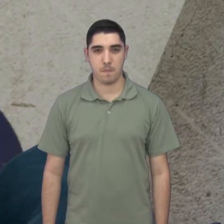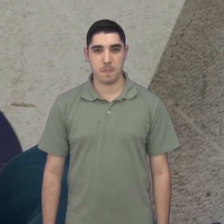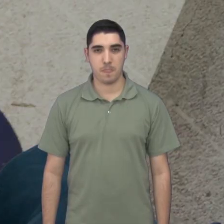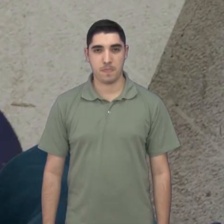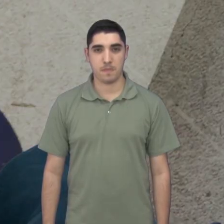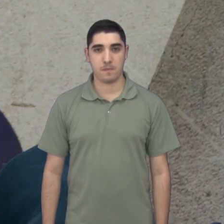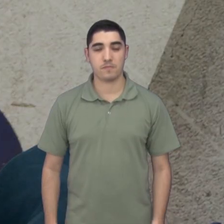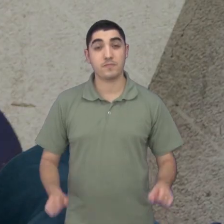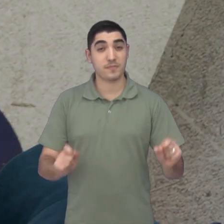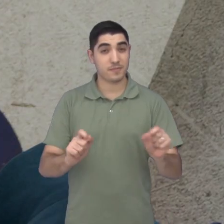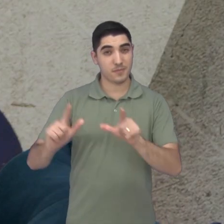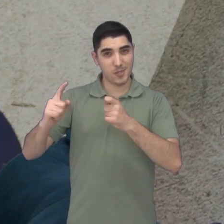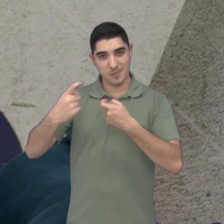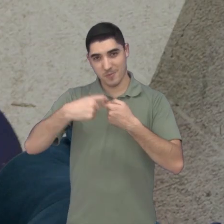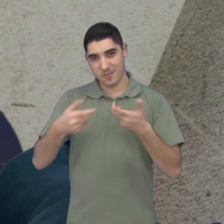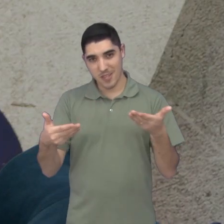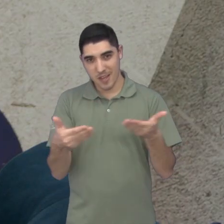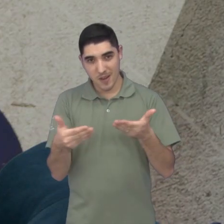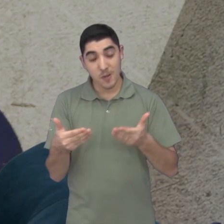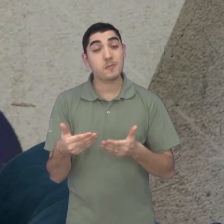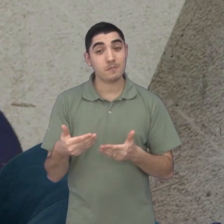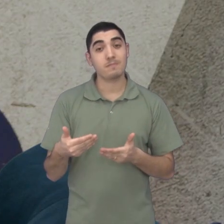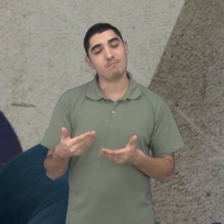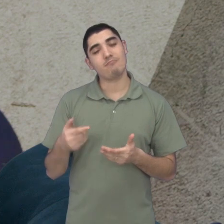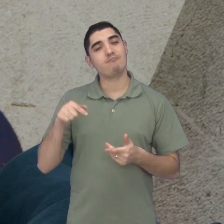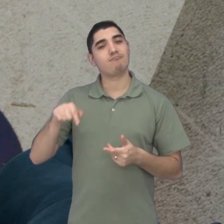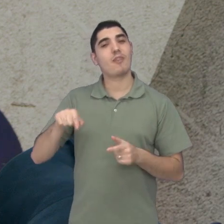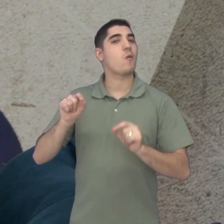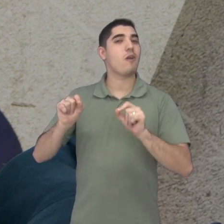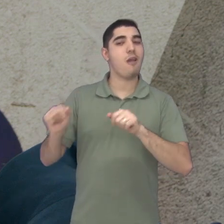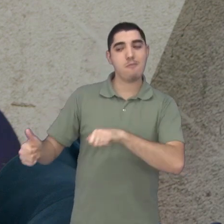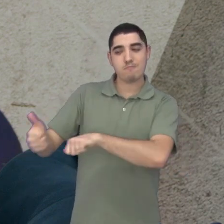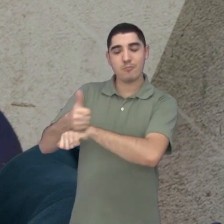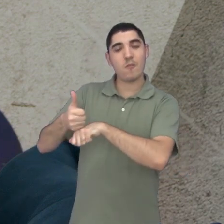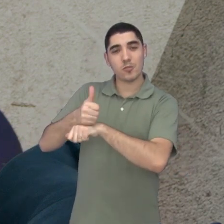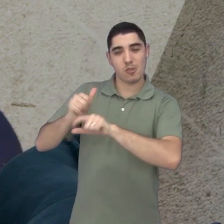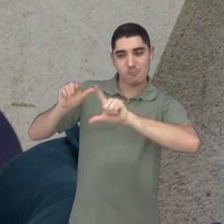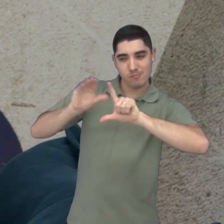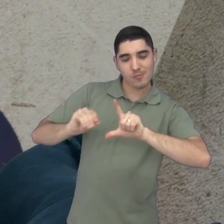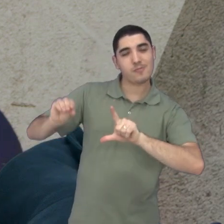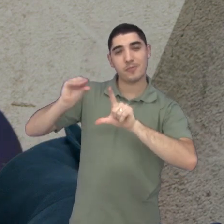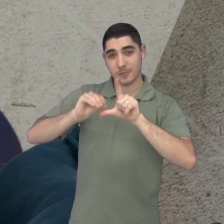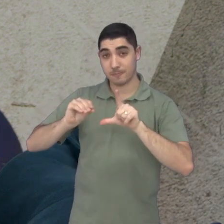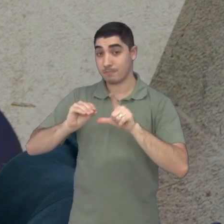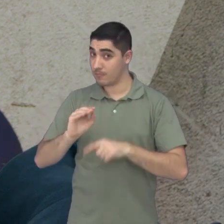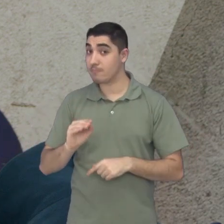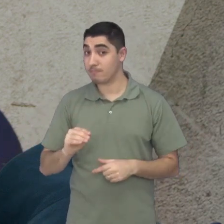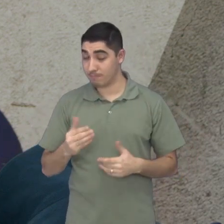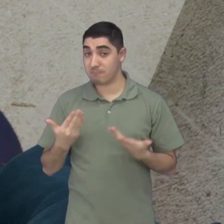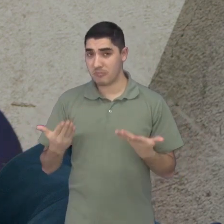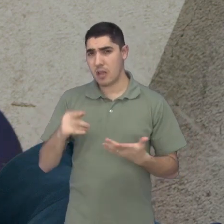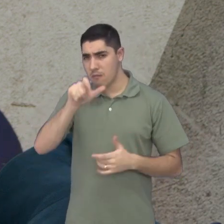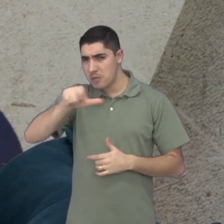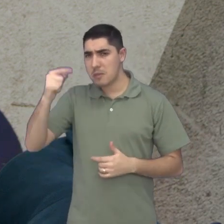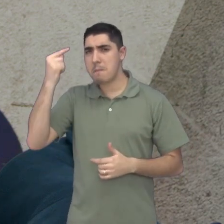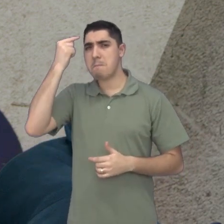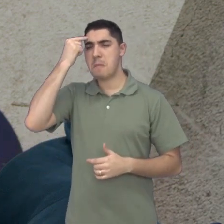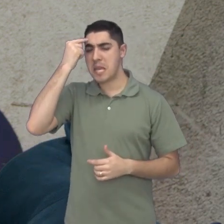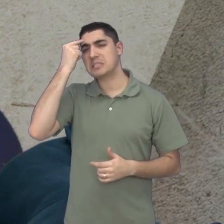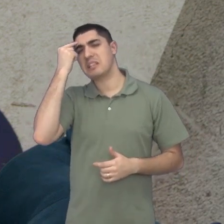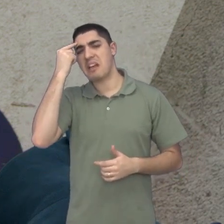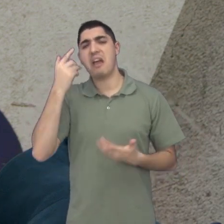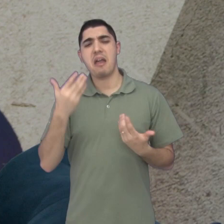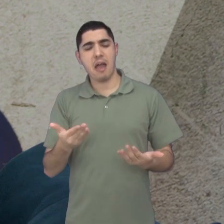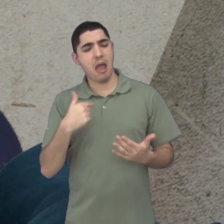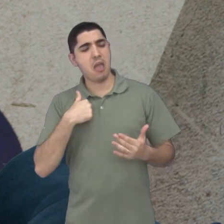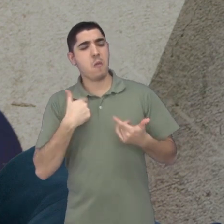De volta com Estação Mercado, hoje a gente fala sobre a profissão de dublador. E olha, engana-se quem acredita que